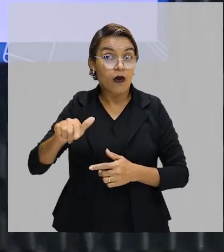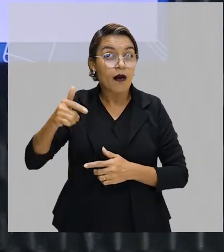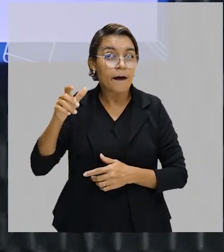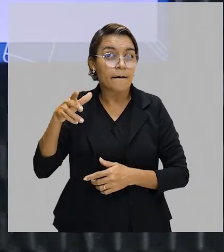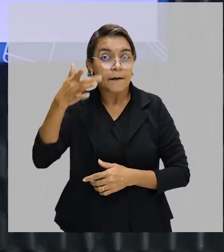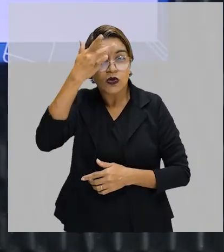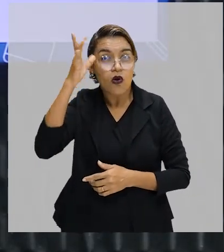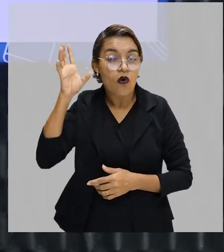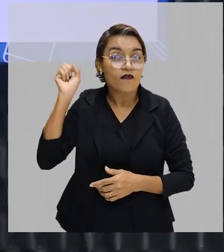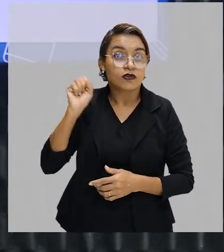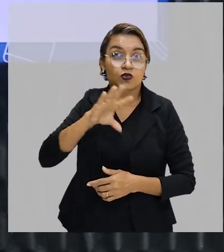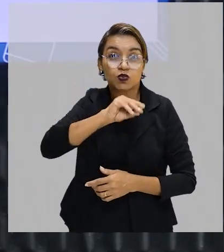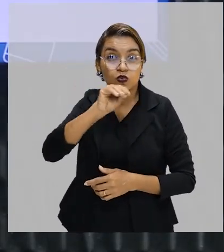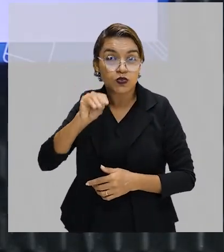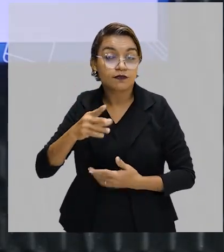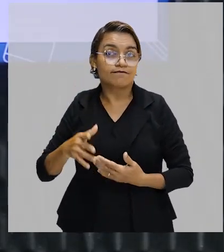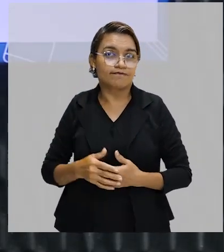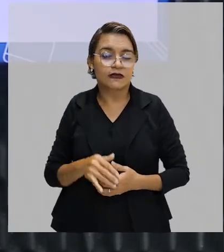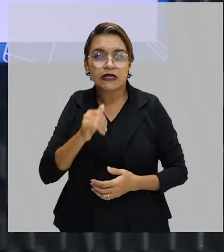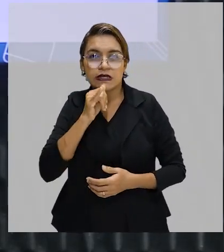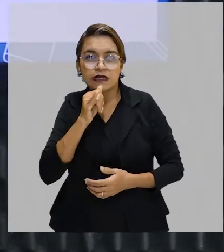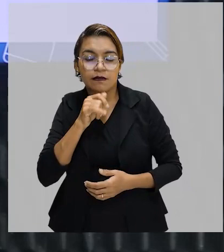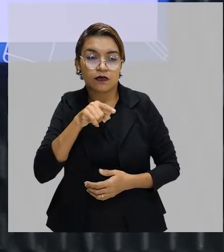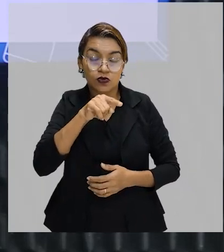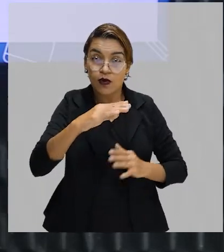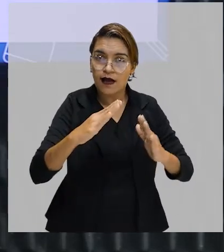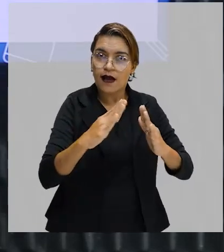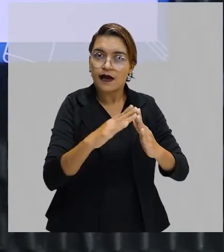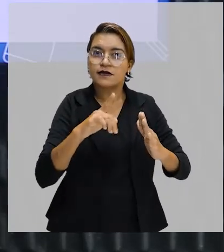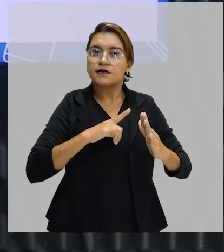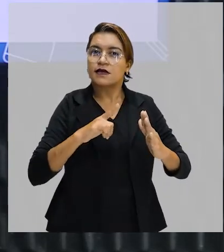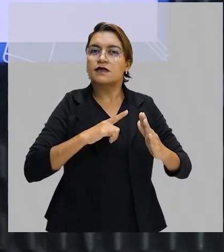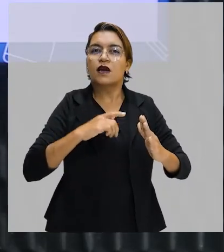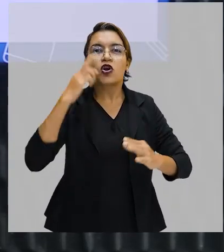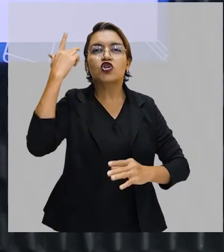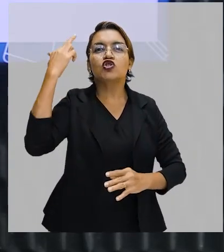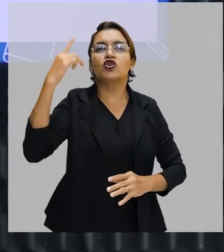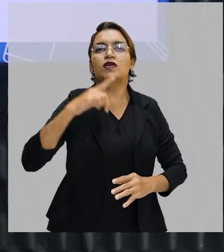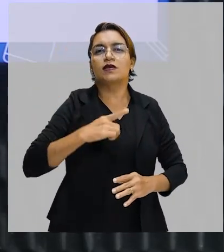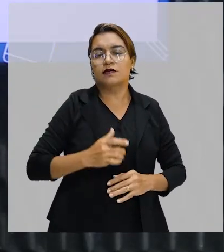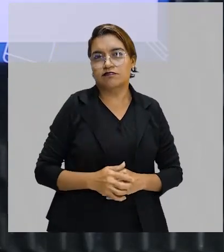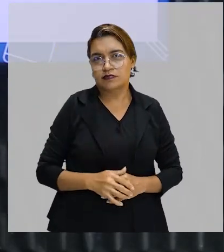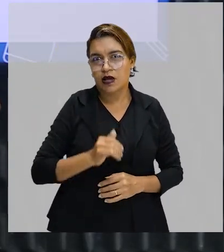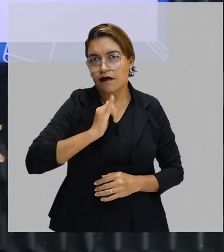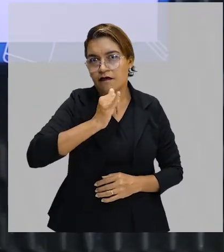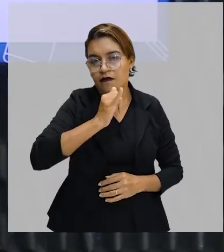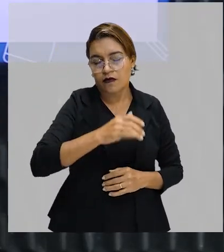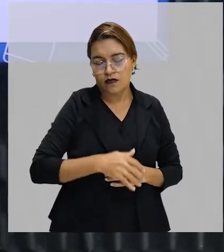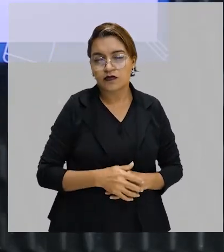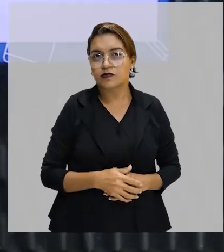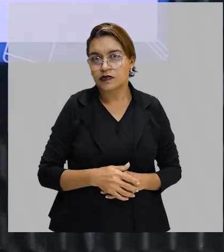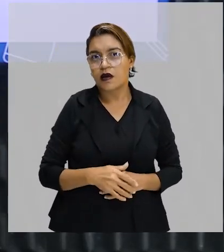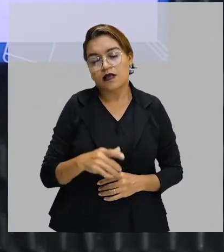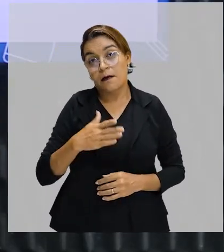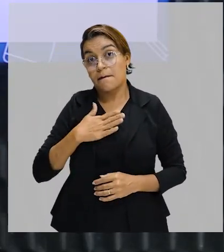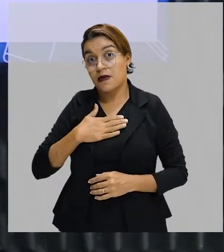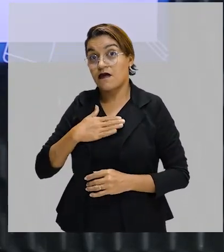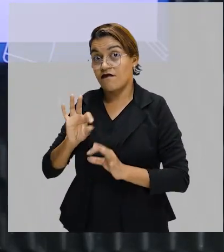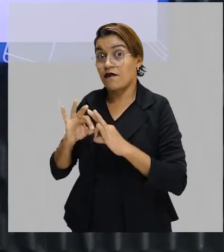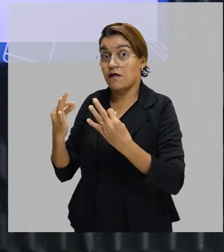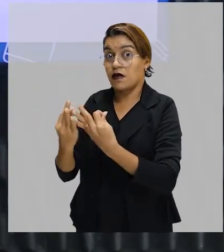na casa de vocês não tem sempre uma historinha que alguém conta na minha família é assim a minha avó contava muitas histórias